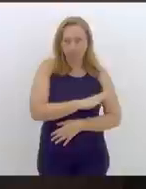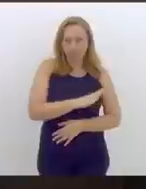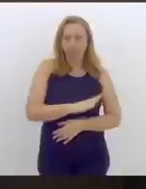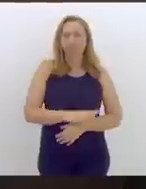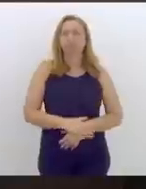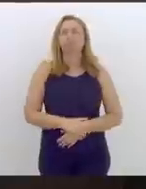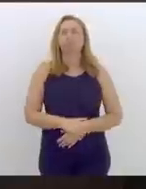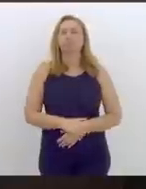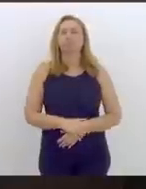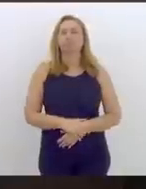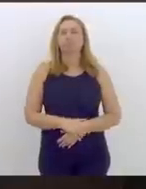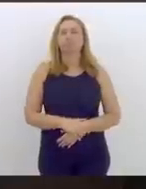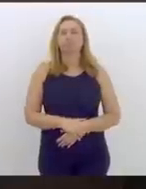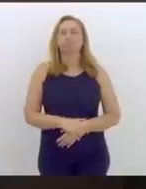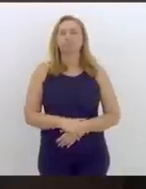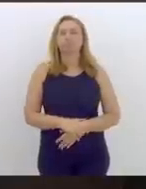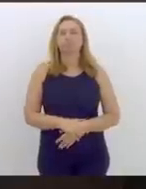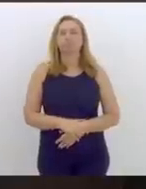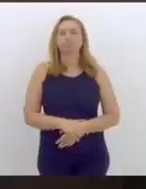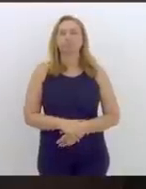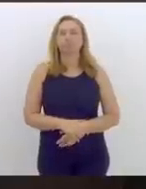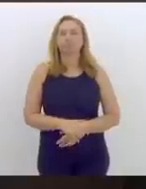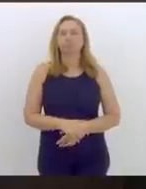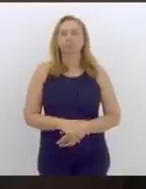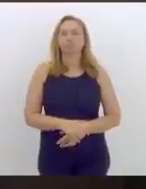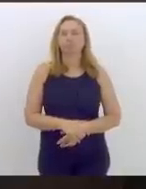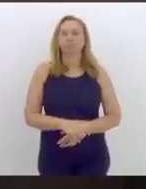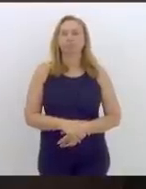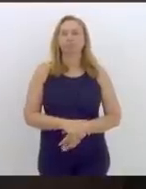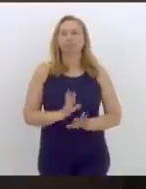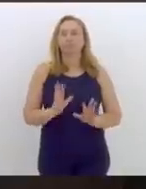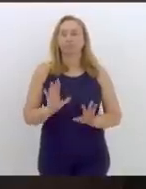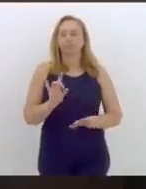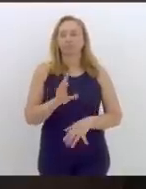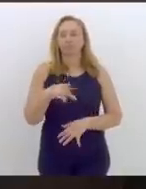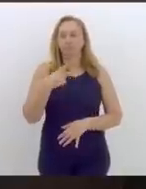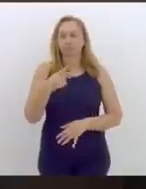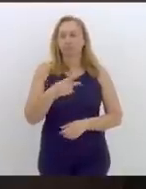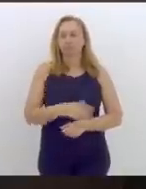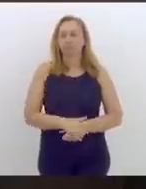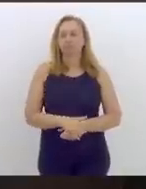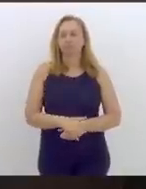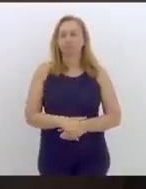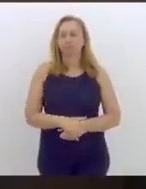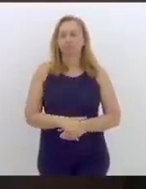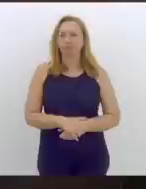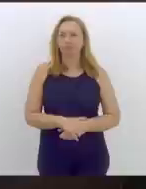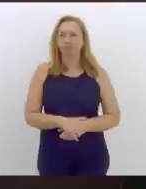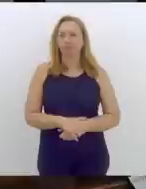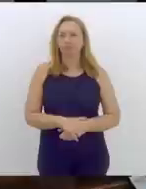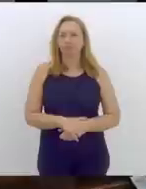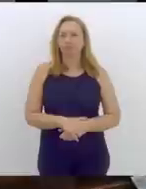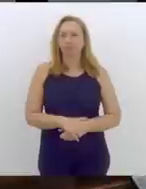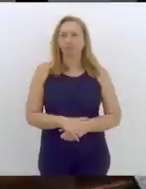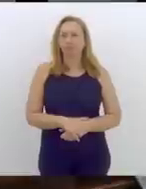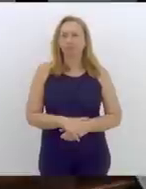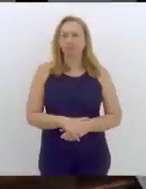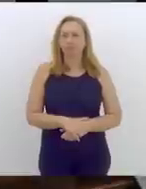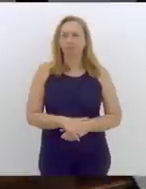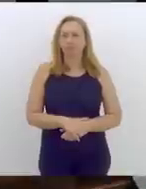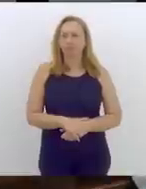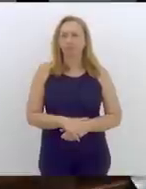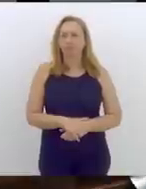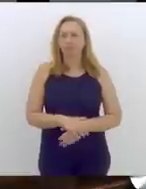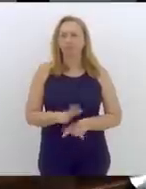o policial que é delinquente tá então era só para pontuar só para quebrar aqui até o